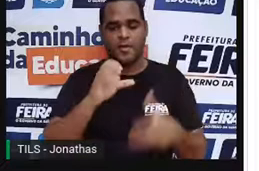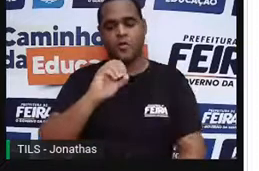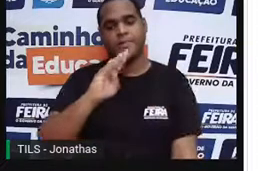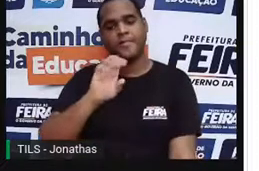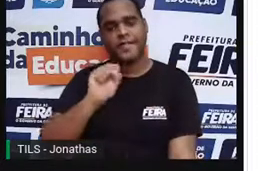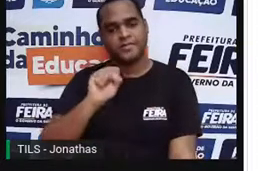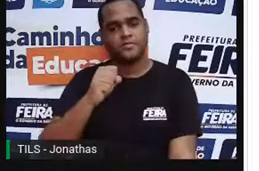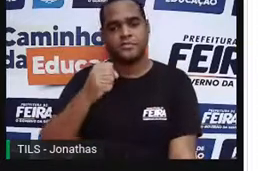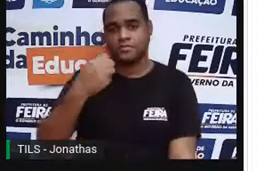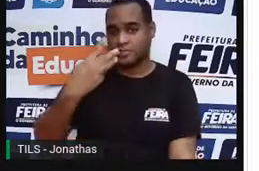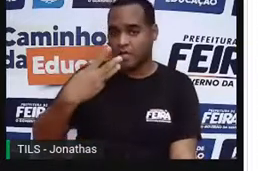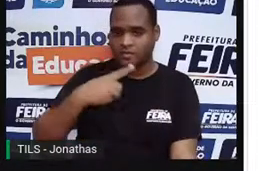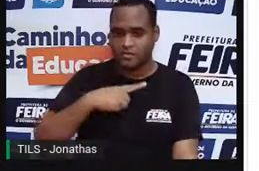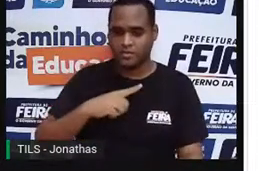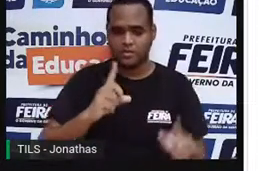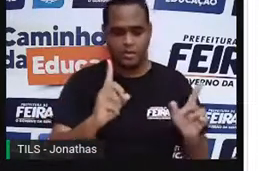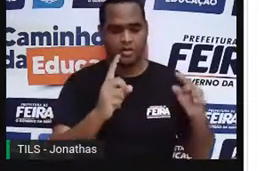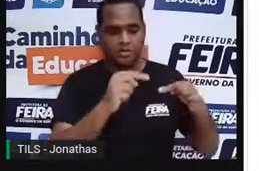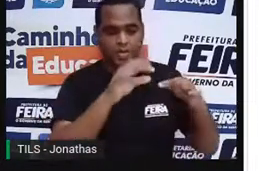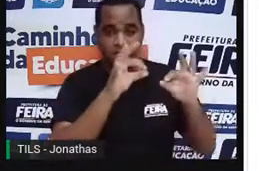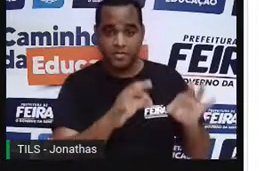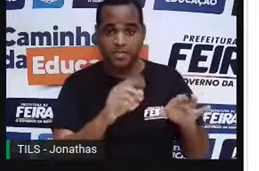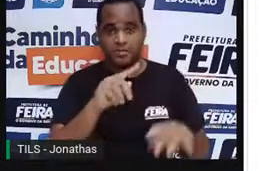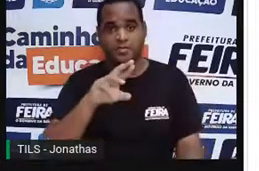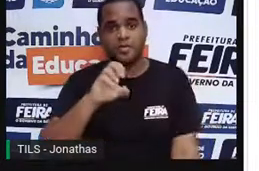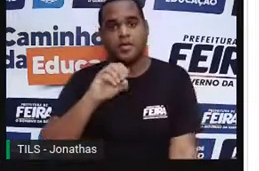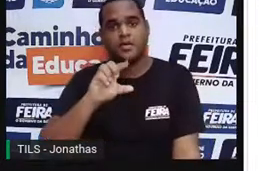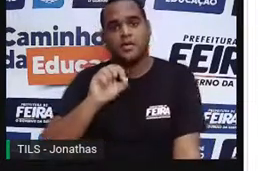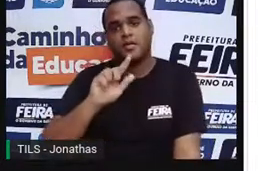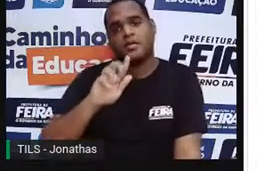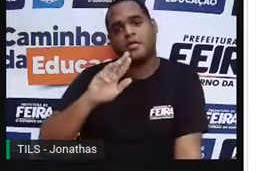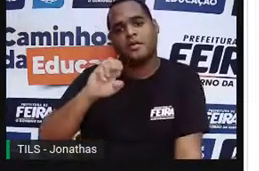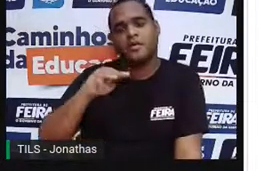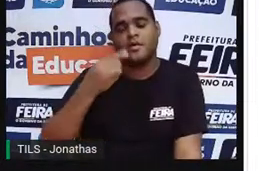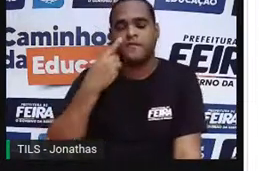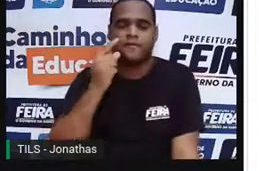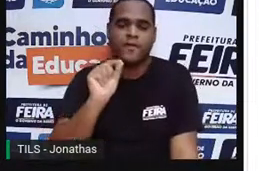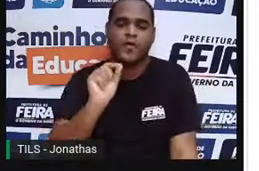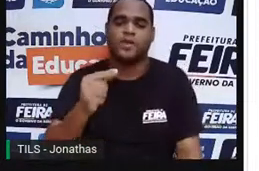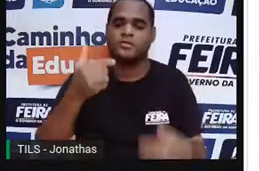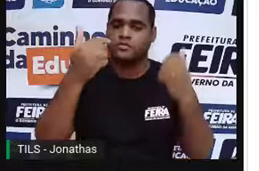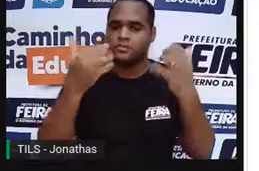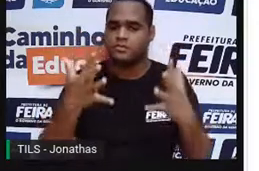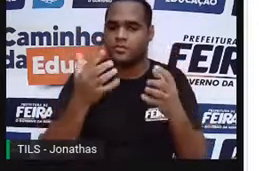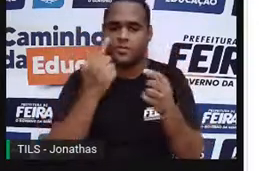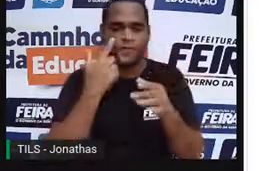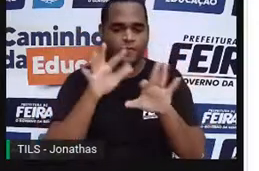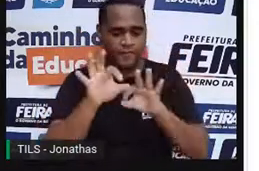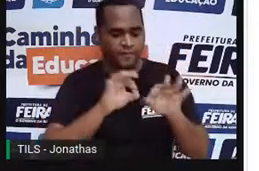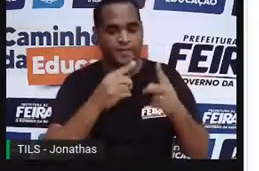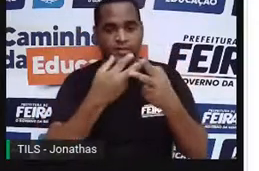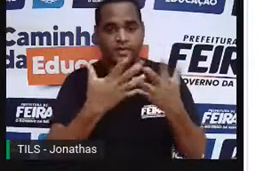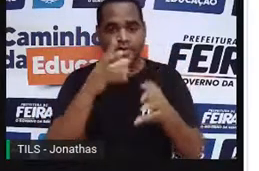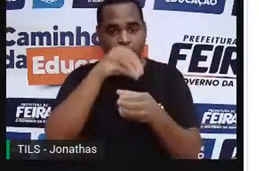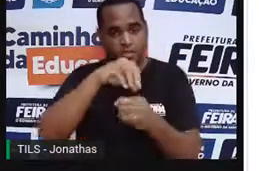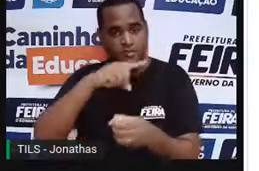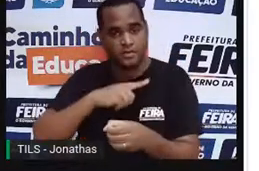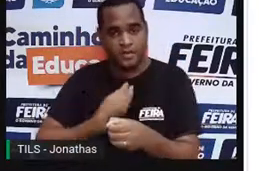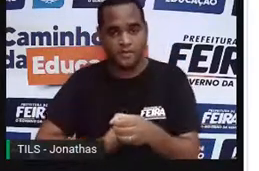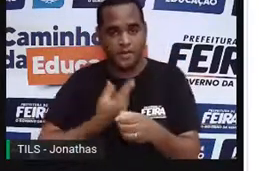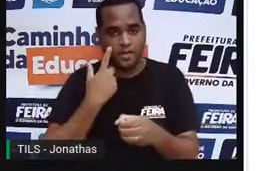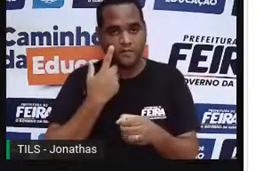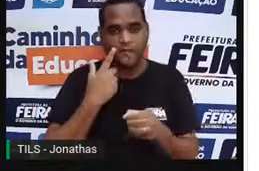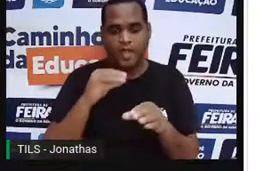os retângulos são paralelogramos e o que é que eu vou fazer eu vou fazer um retângulo dentro desse